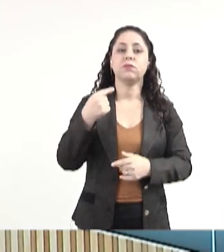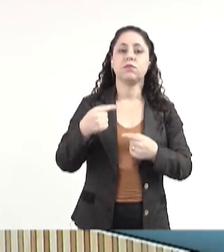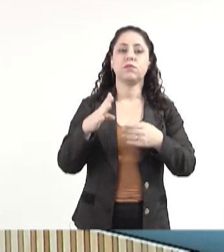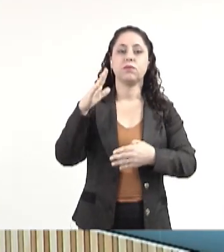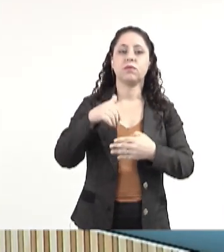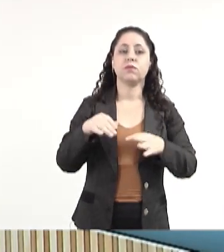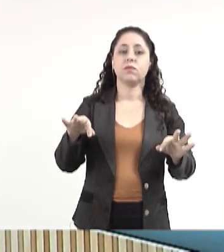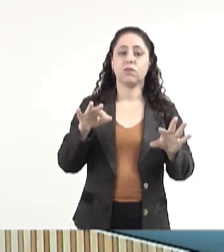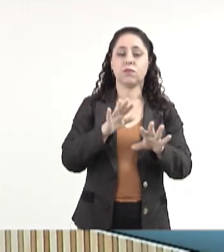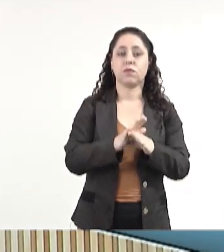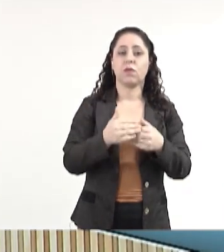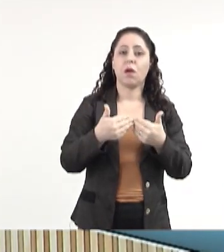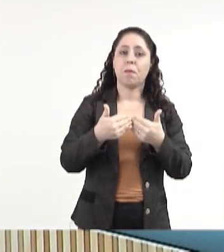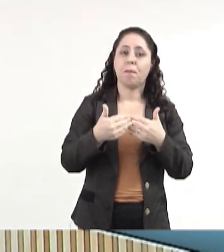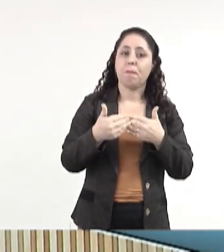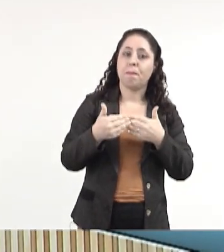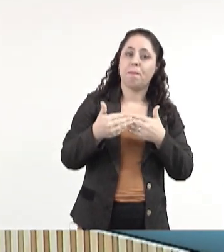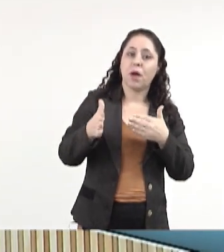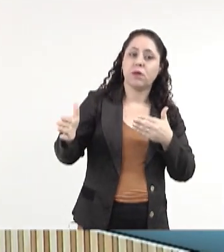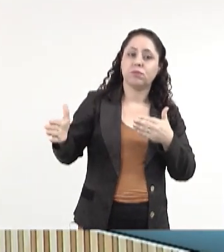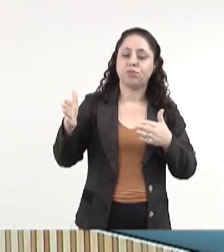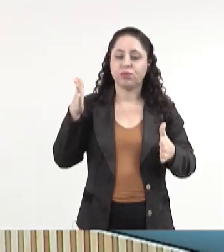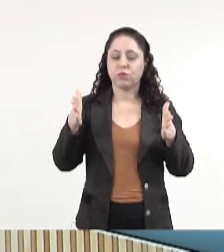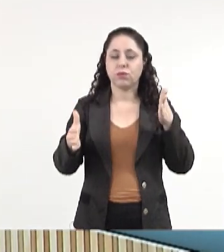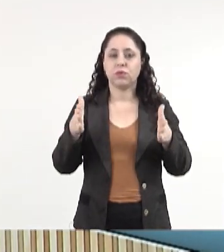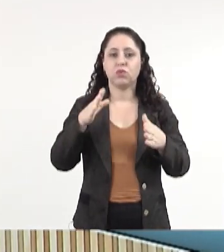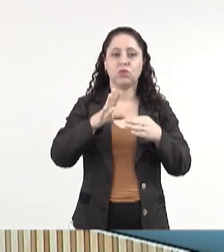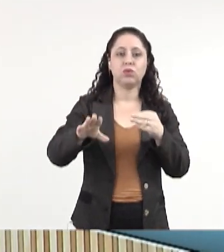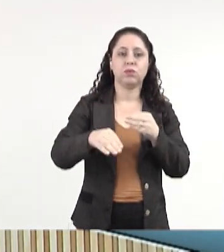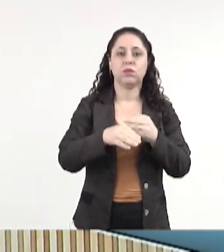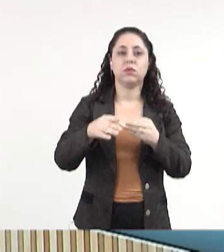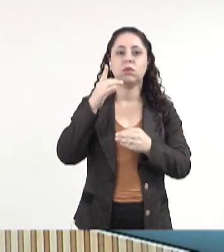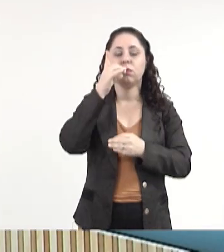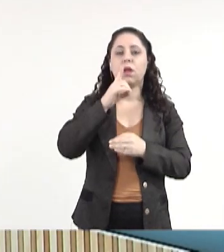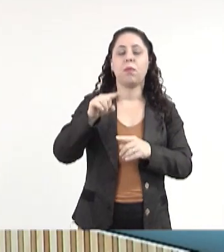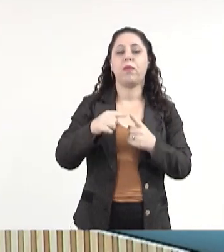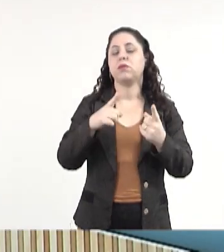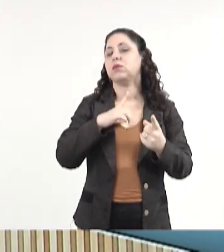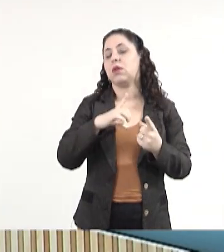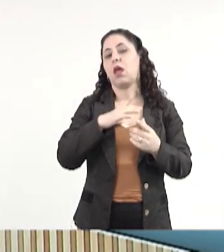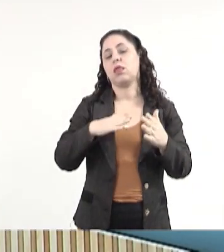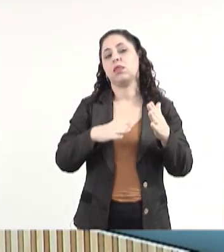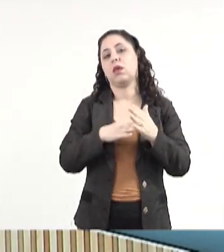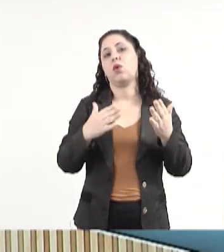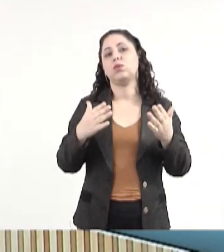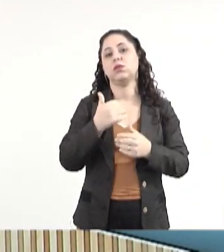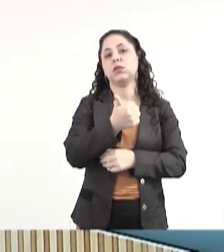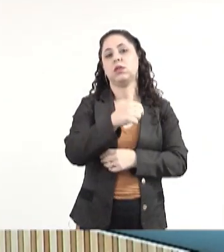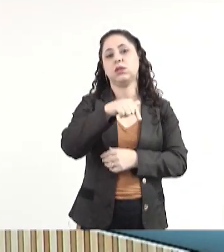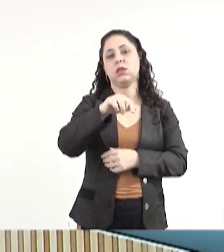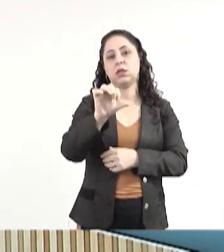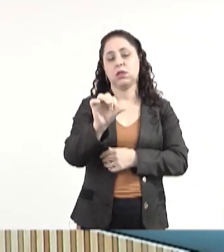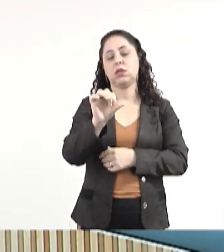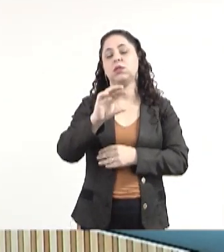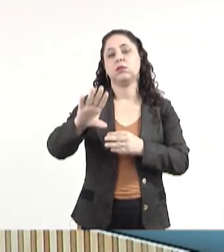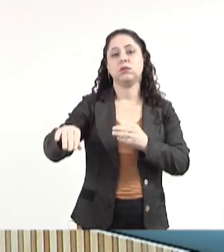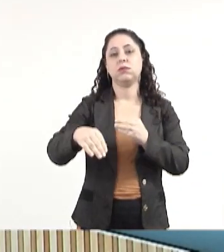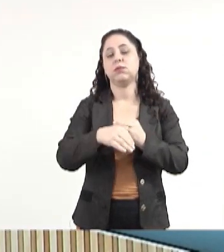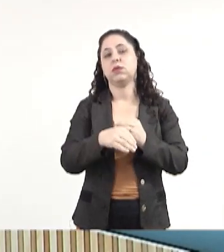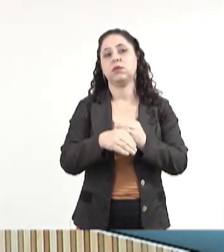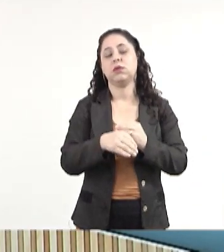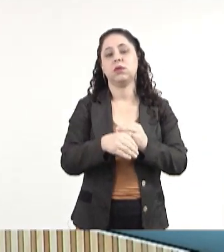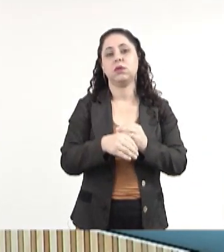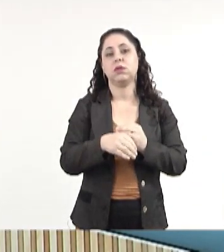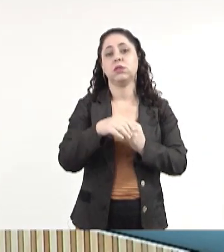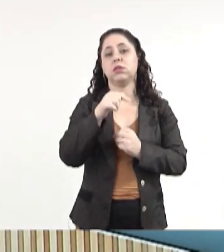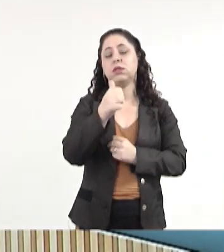votação encerrada, abre-se um novo período de emendas para os deputados estaduais, mas o que temos até o momento? 176 emendas